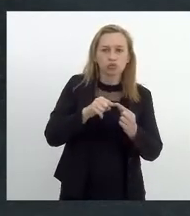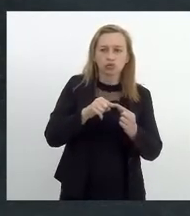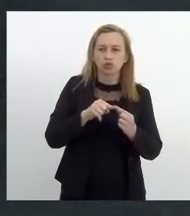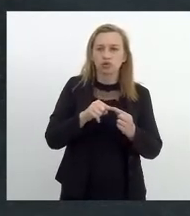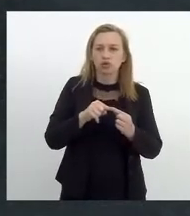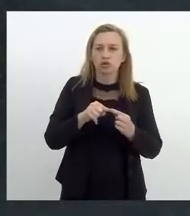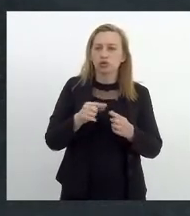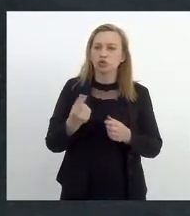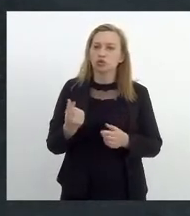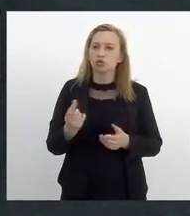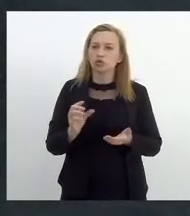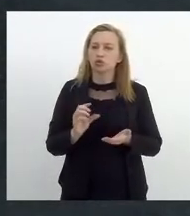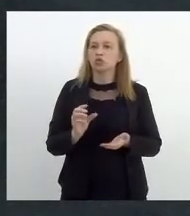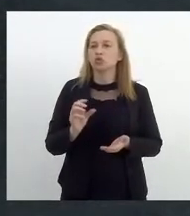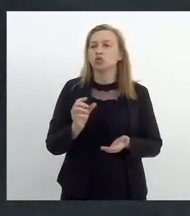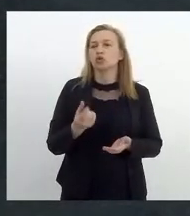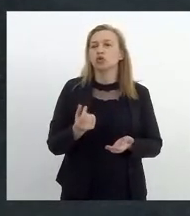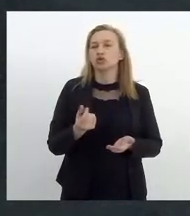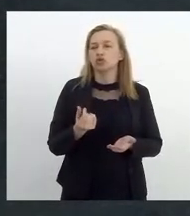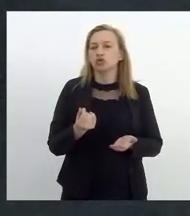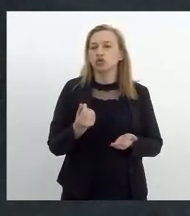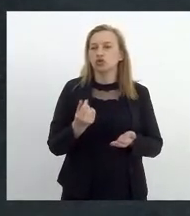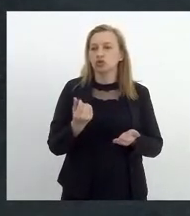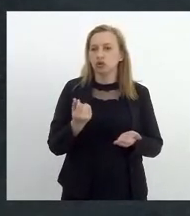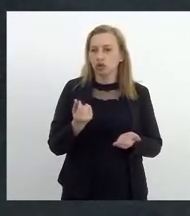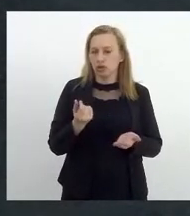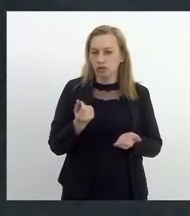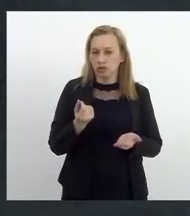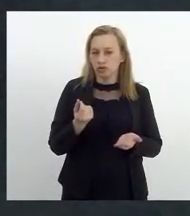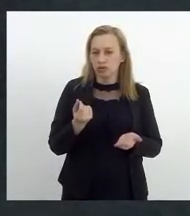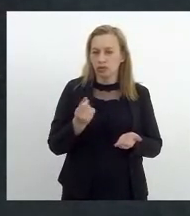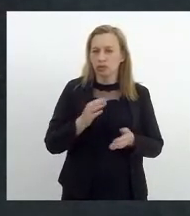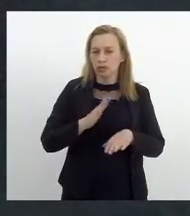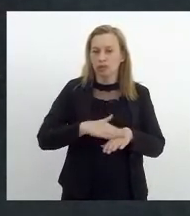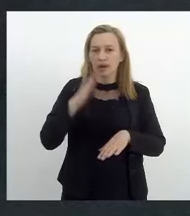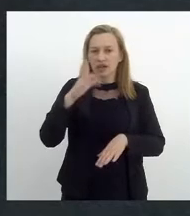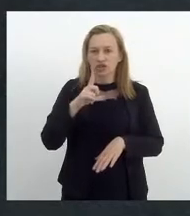aumentar o lucro dos acionistas estrangeiros,